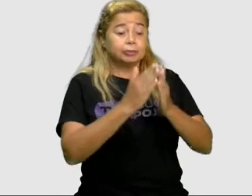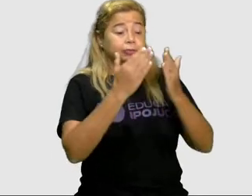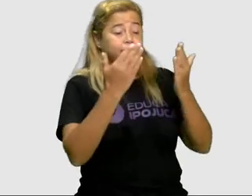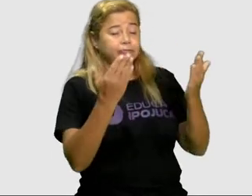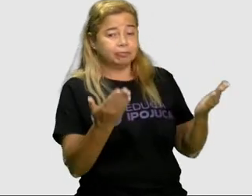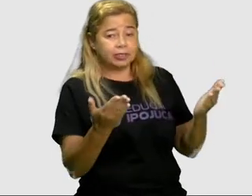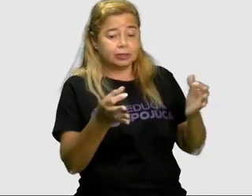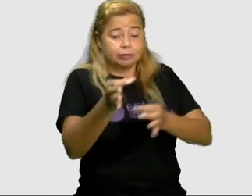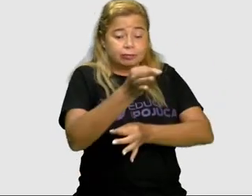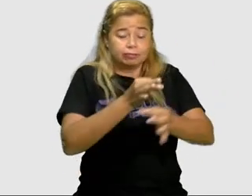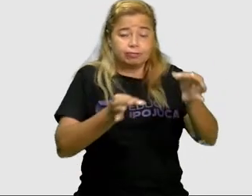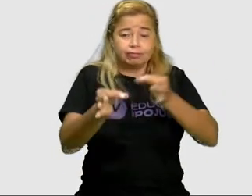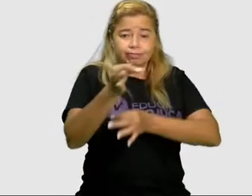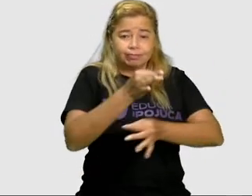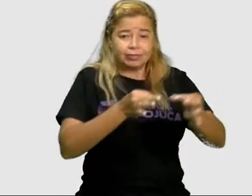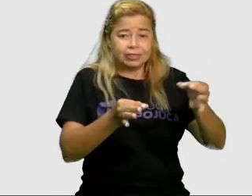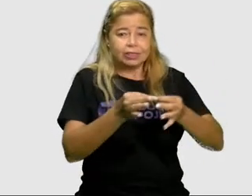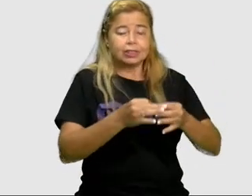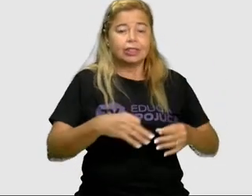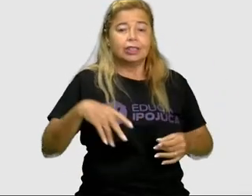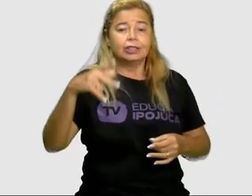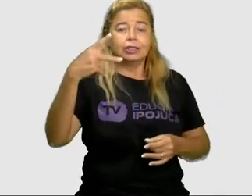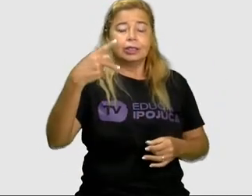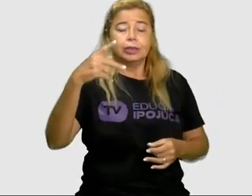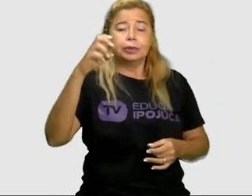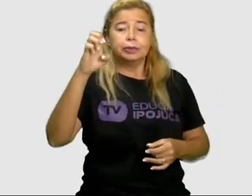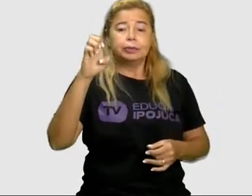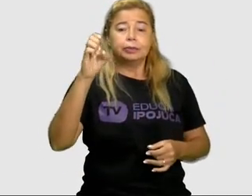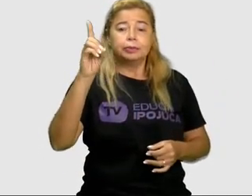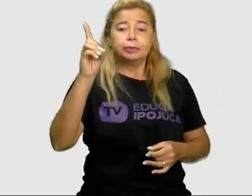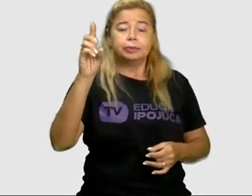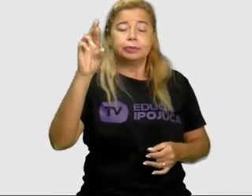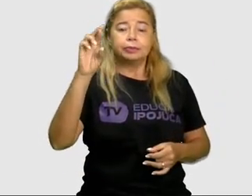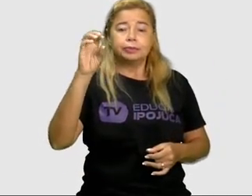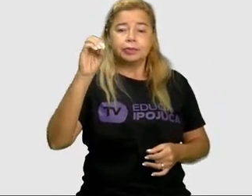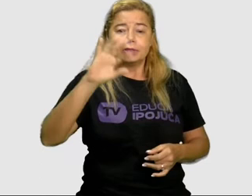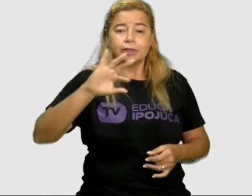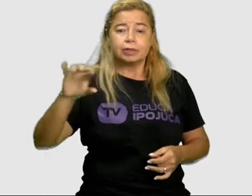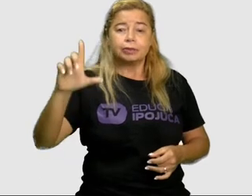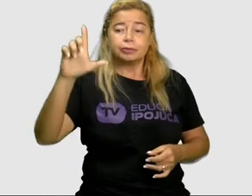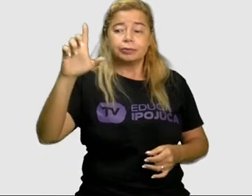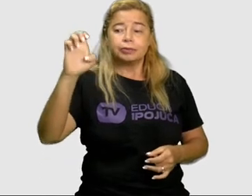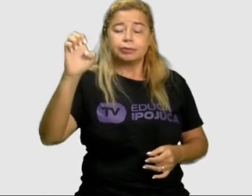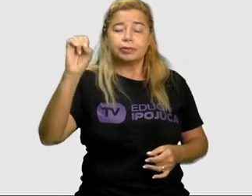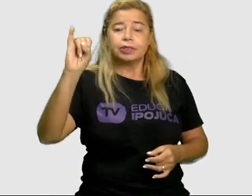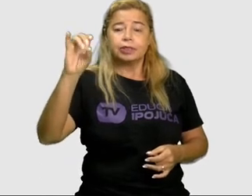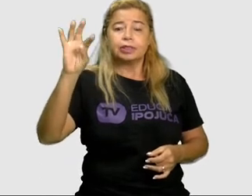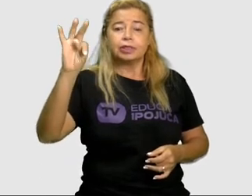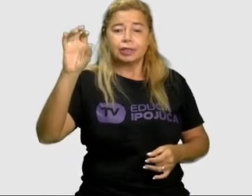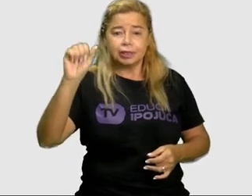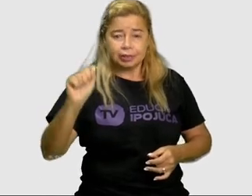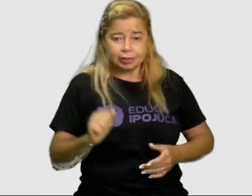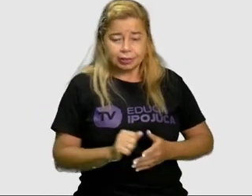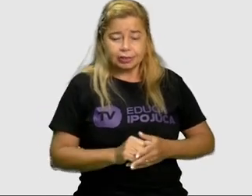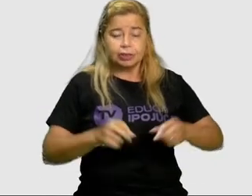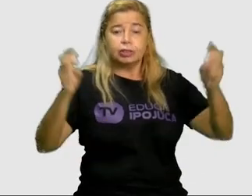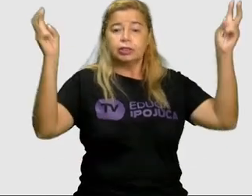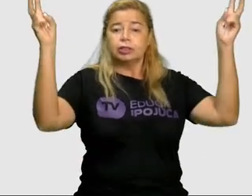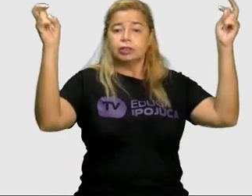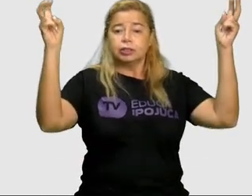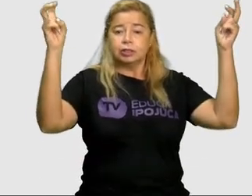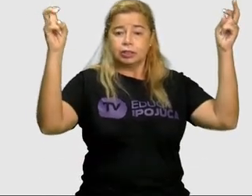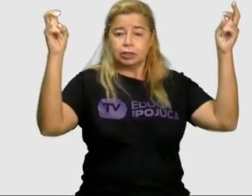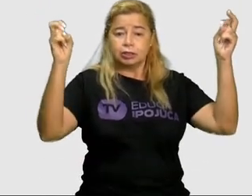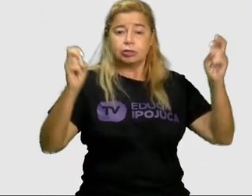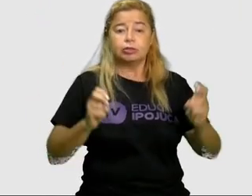o elaborado e escrito por Pedro Leite uso permanente somos heróis os